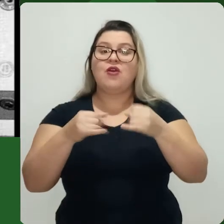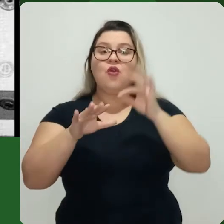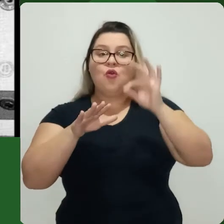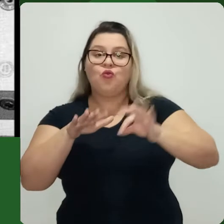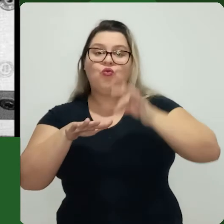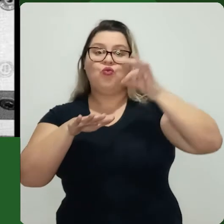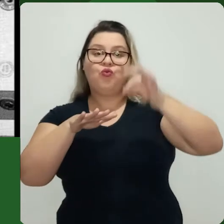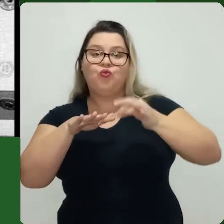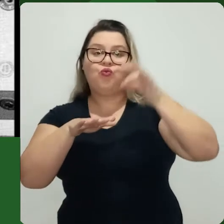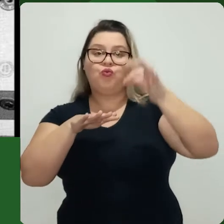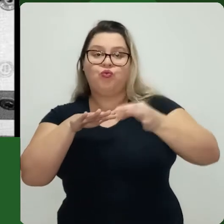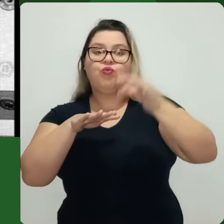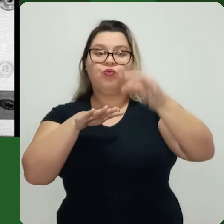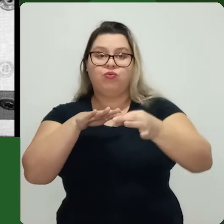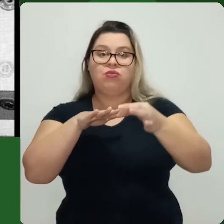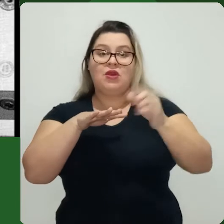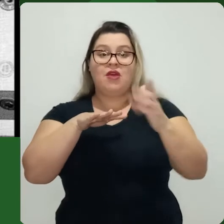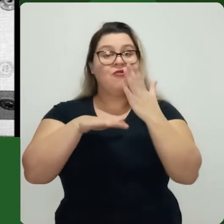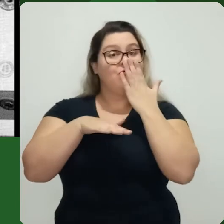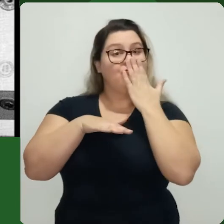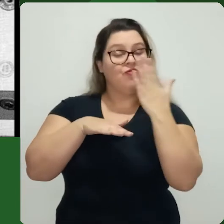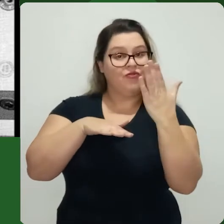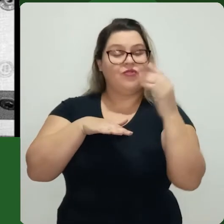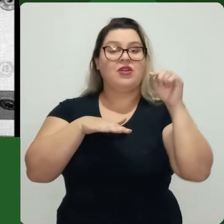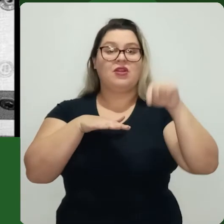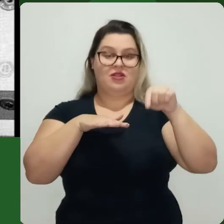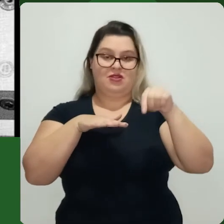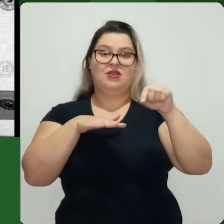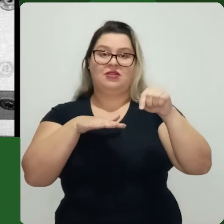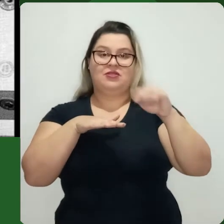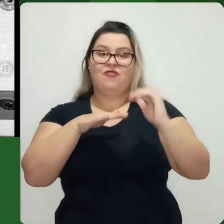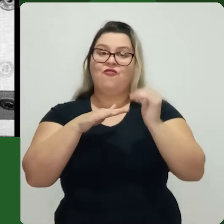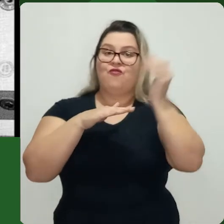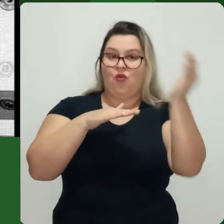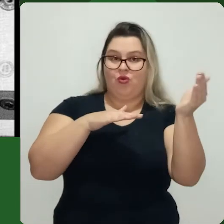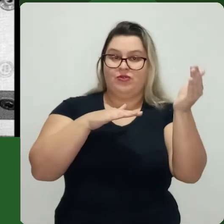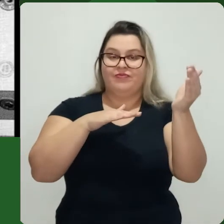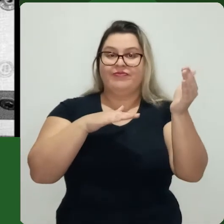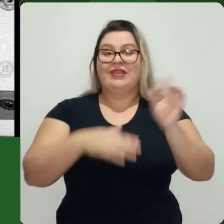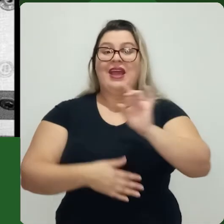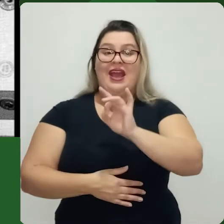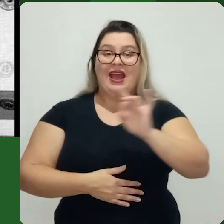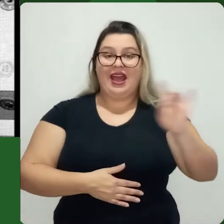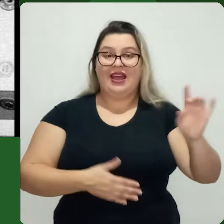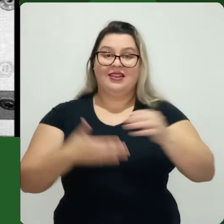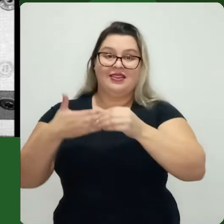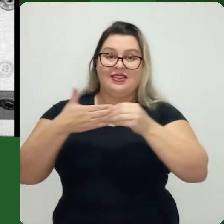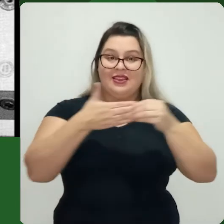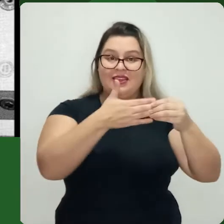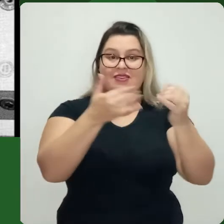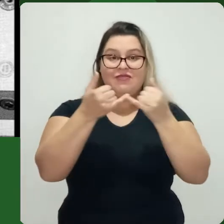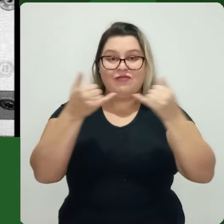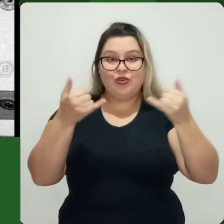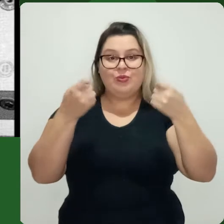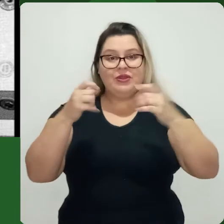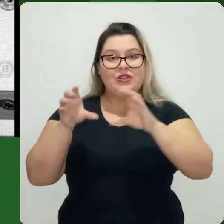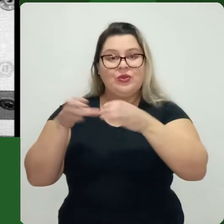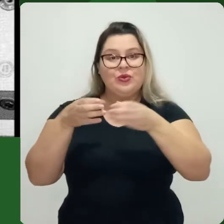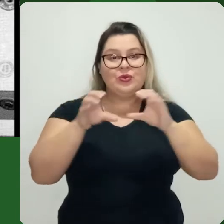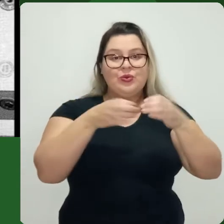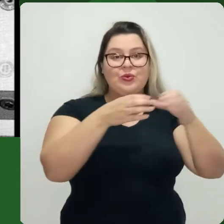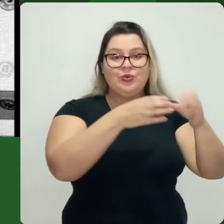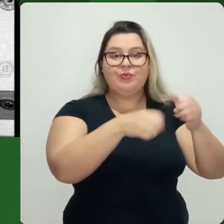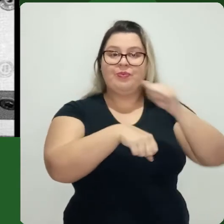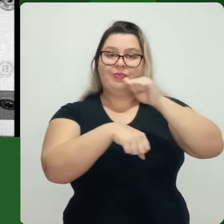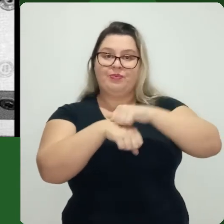na formação dos pontos e são exteriores às fronturas dessas agulhas. Para cada guia-fio, é necessário